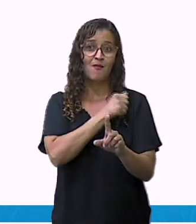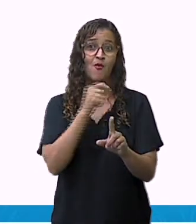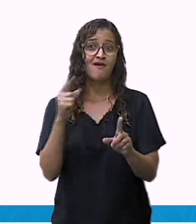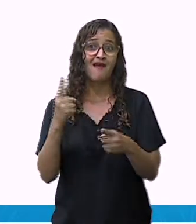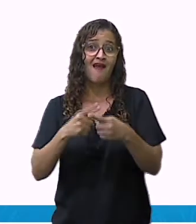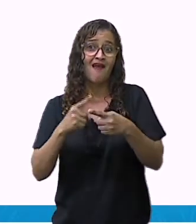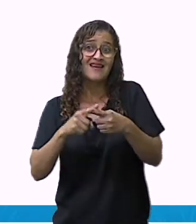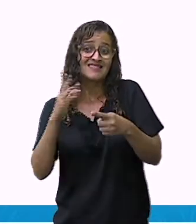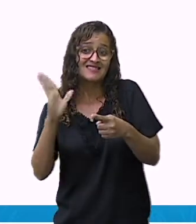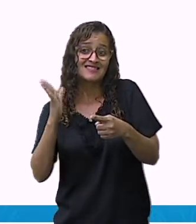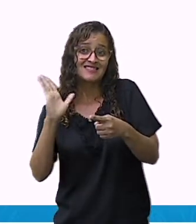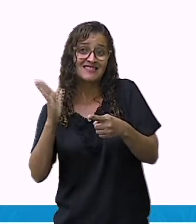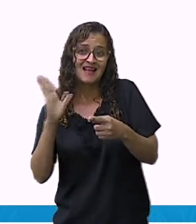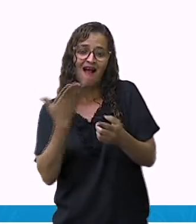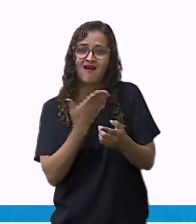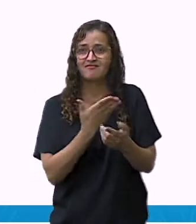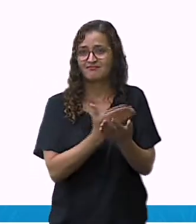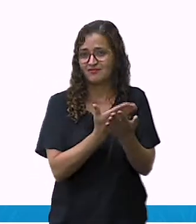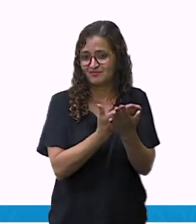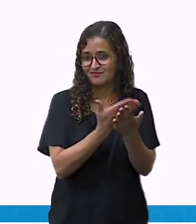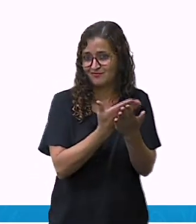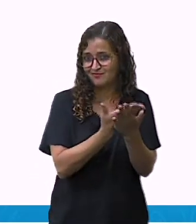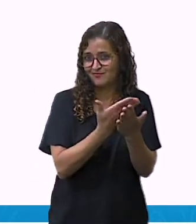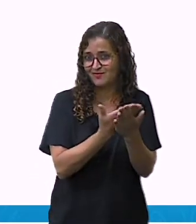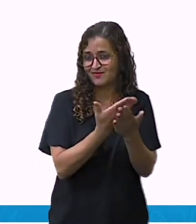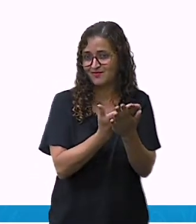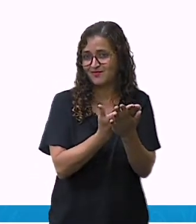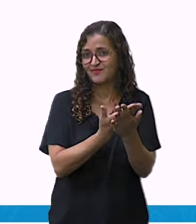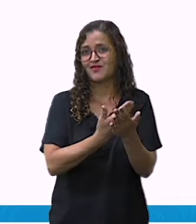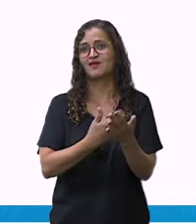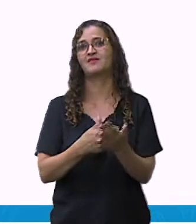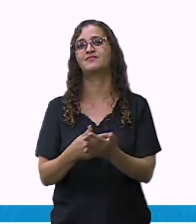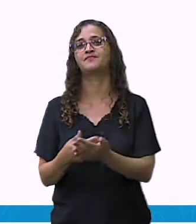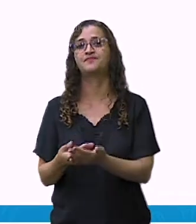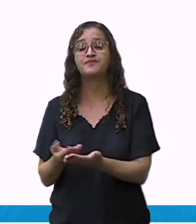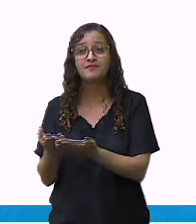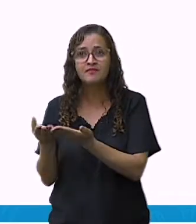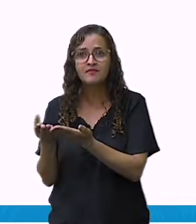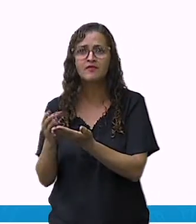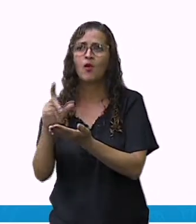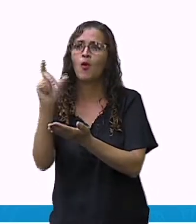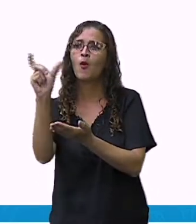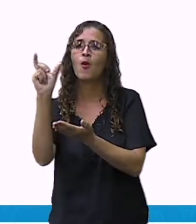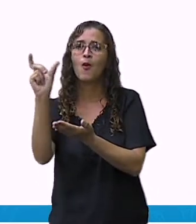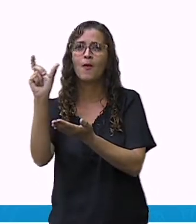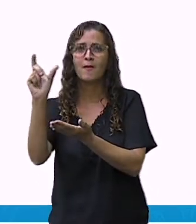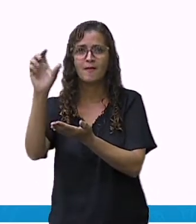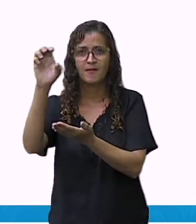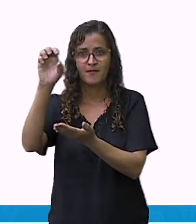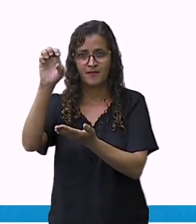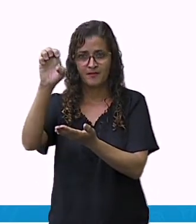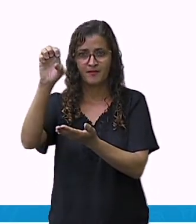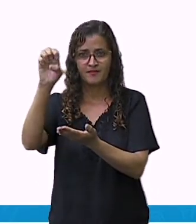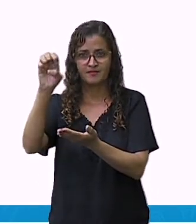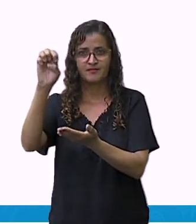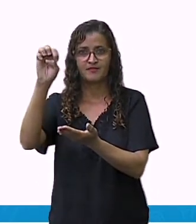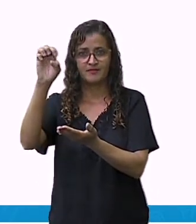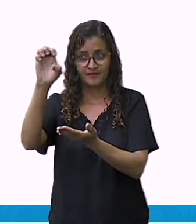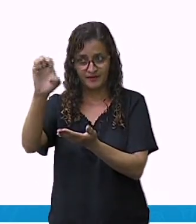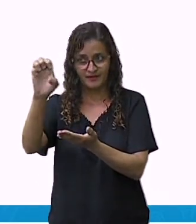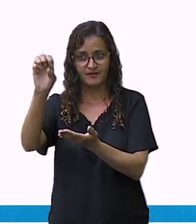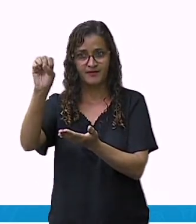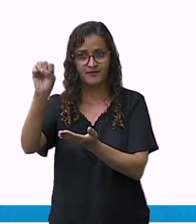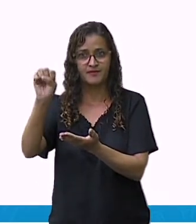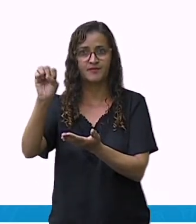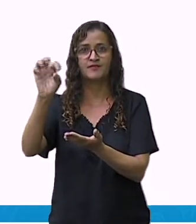palavra estudante, ela possui 9 letras. Só que as letras da